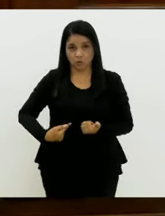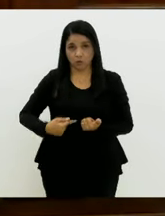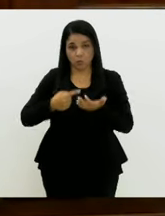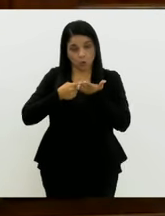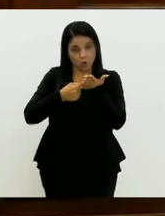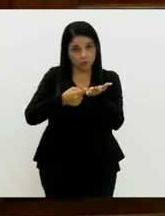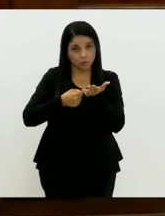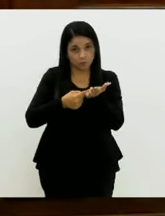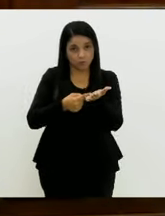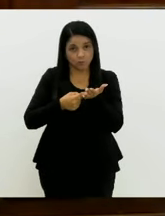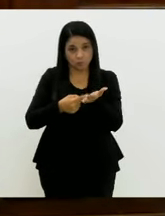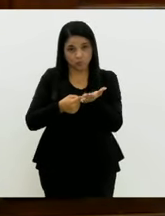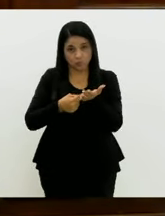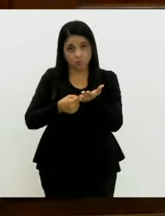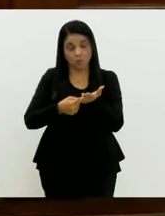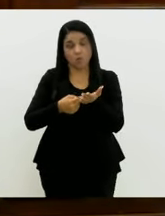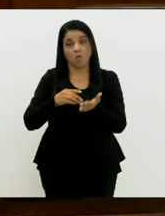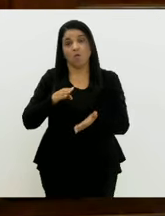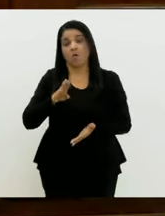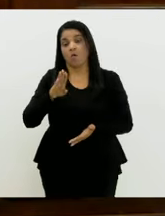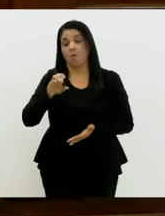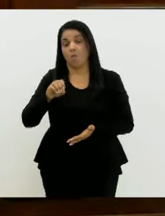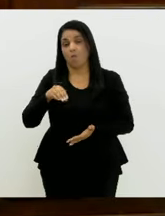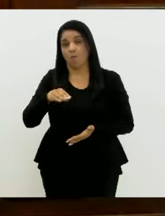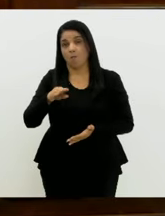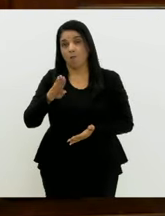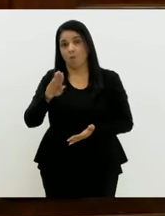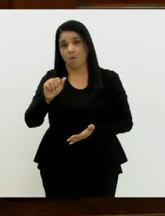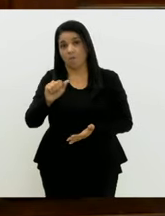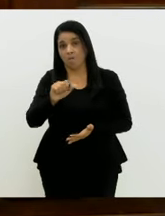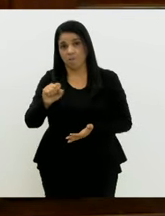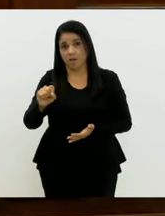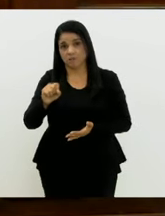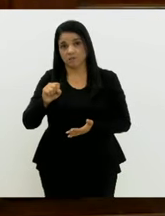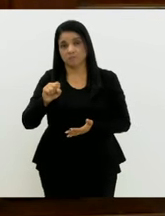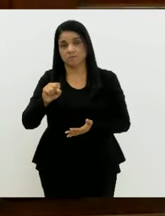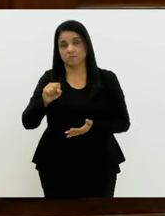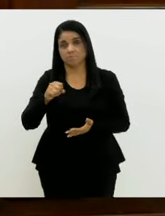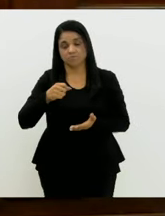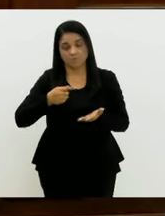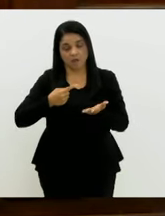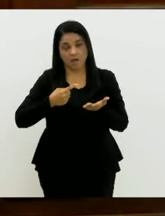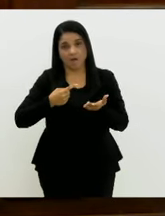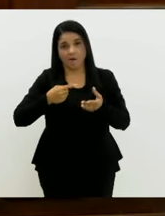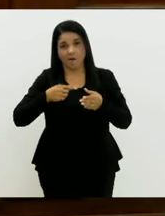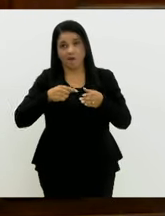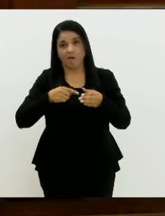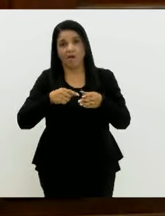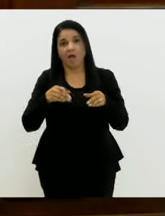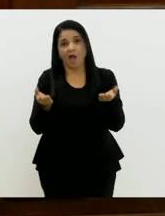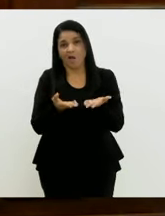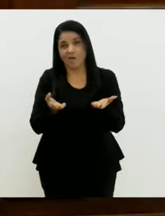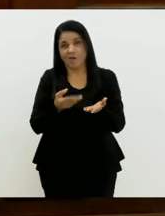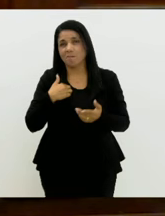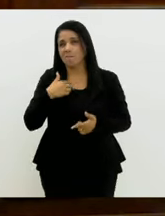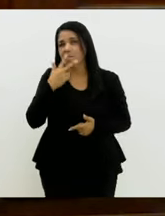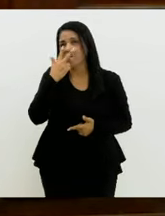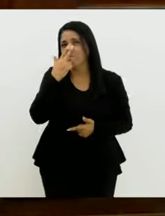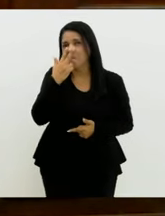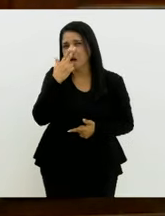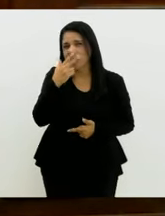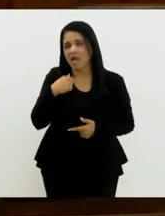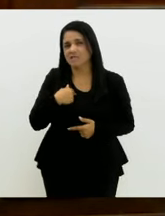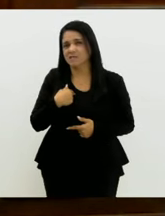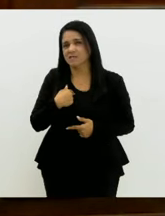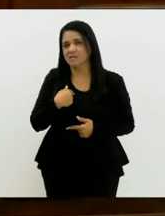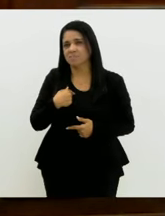de colocar as bombas ali, e agora aparece um monte, Luiz Marcelo, sabe de quê? De piratas, que fica copiando tudo que